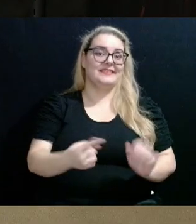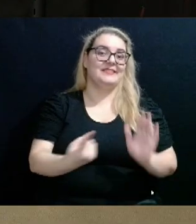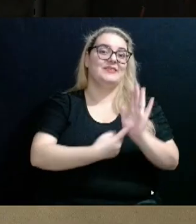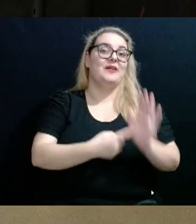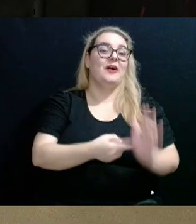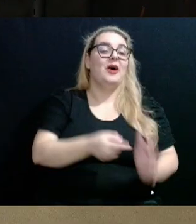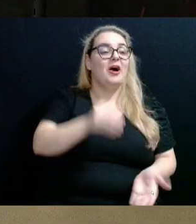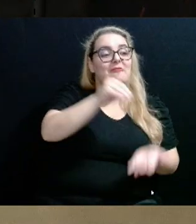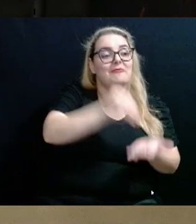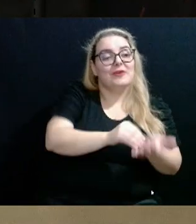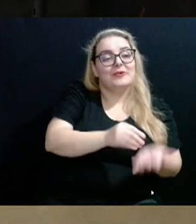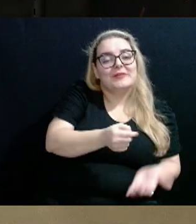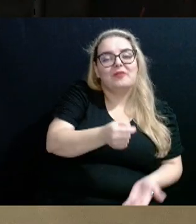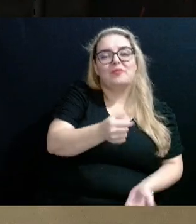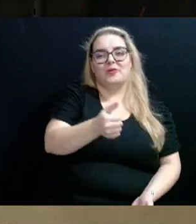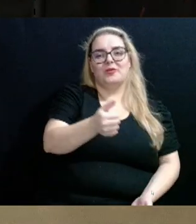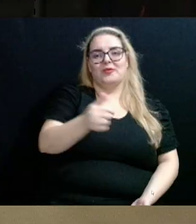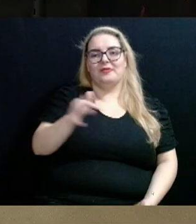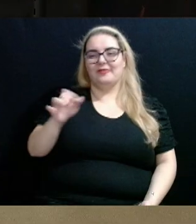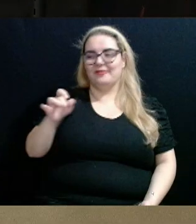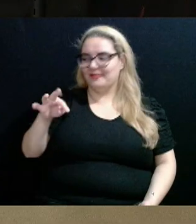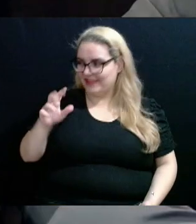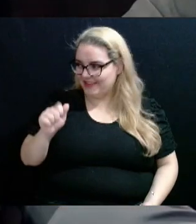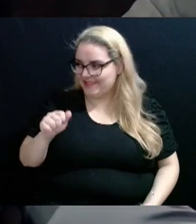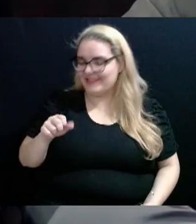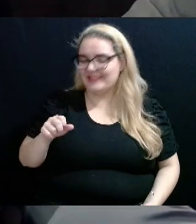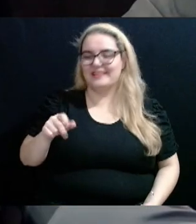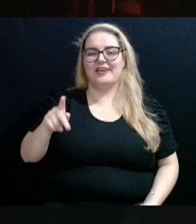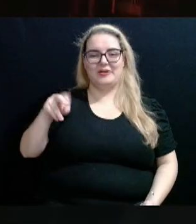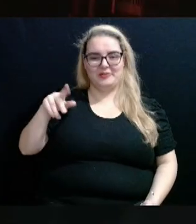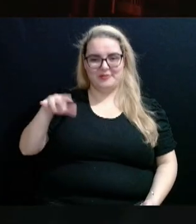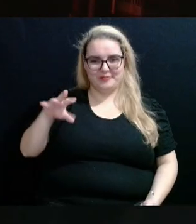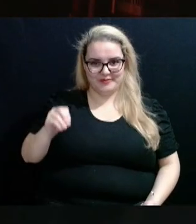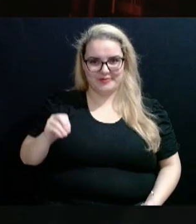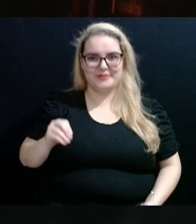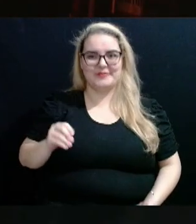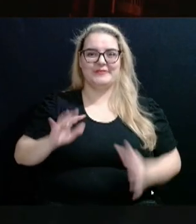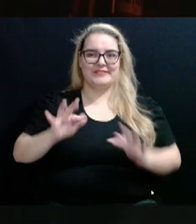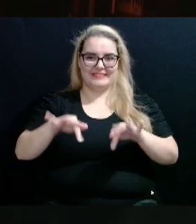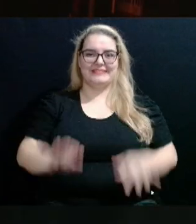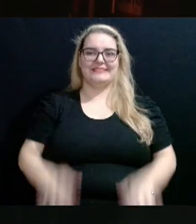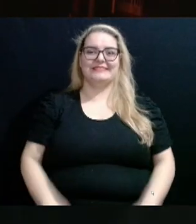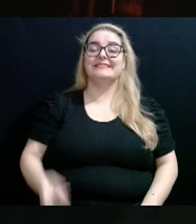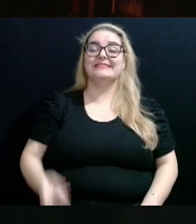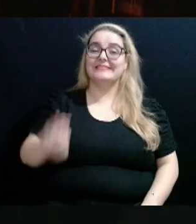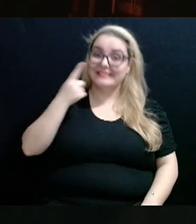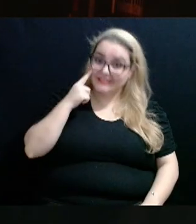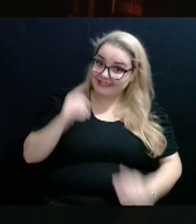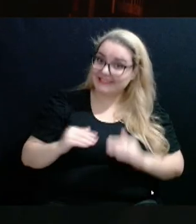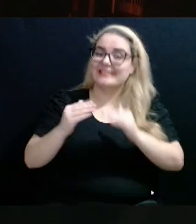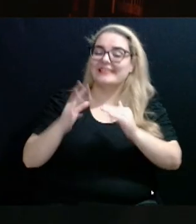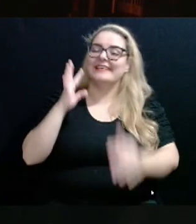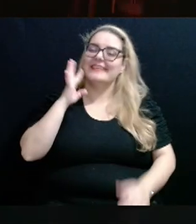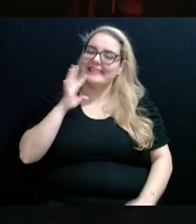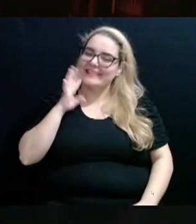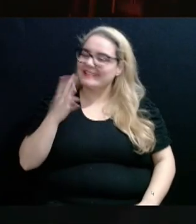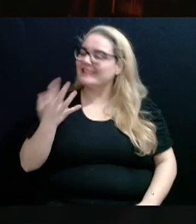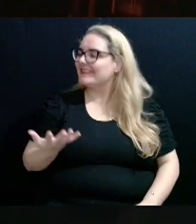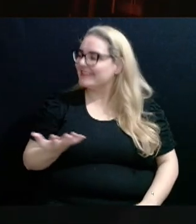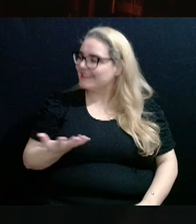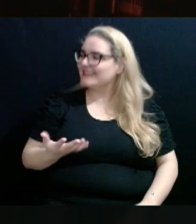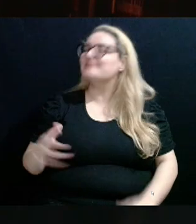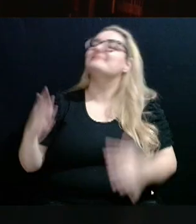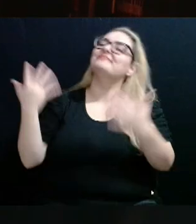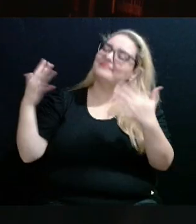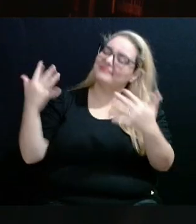nome. Falta pouco para terminar. Agora, olha só que desenvolvimento legal, que top. Quero parabenizar você, viu? Porque eu acho